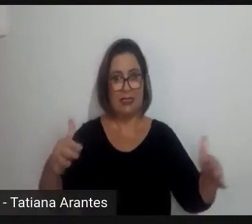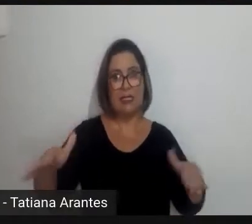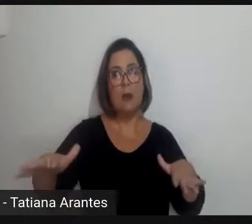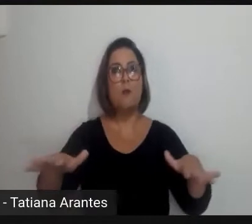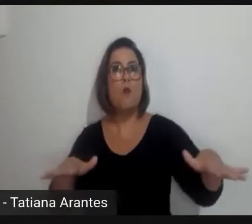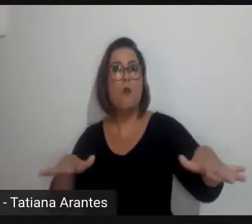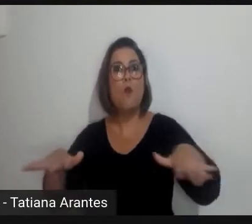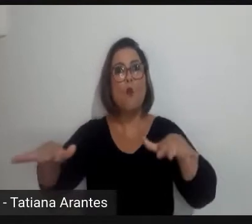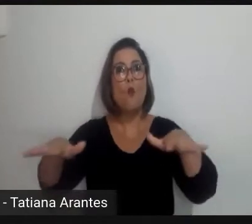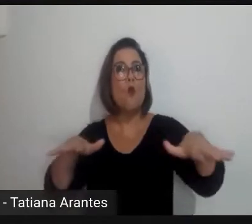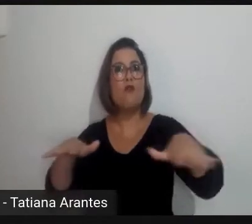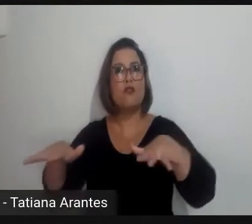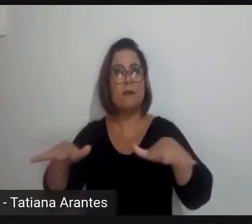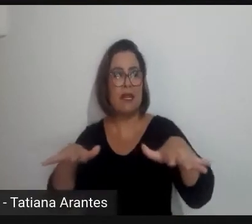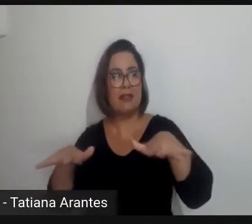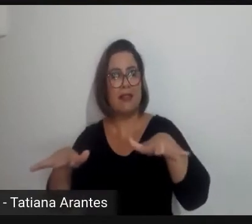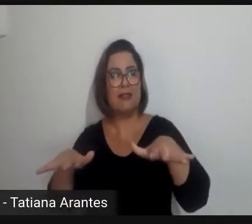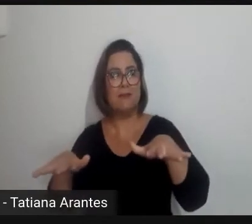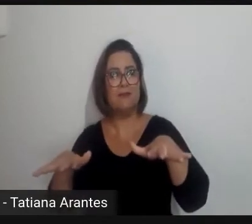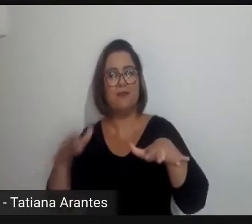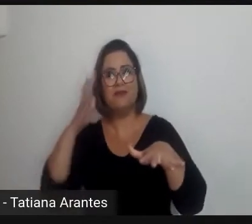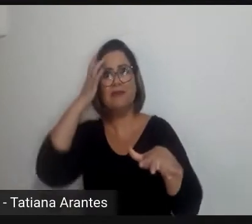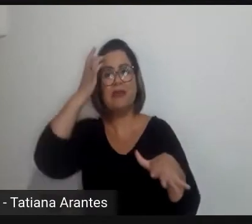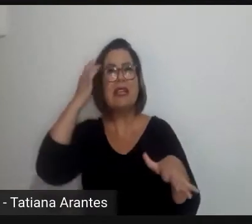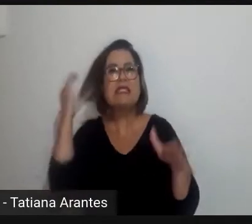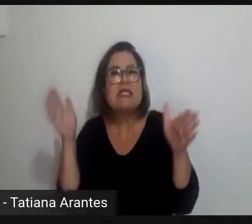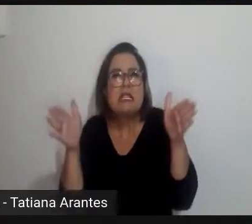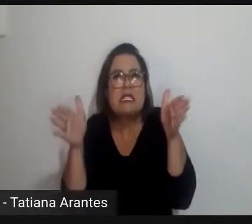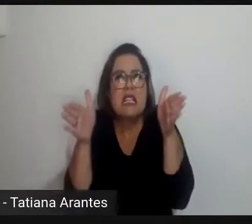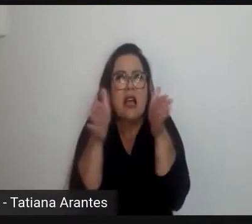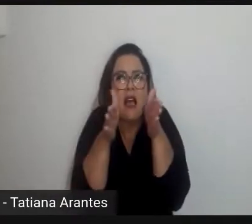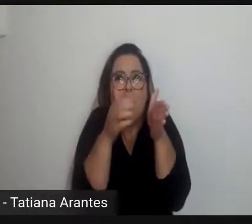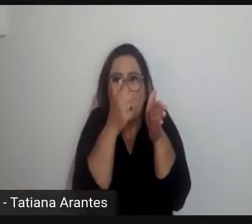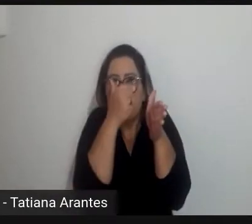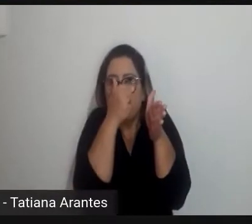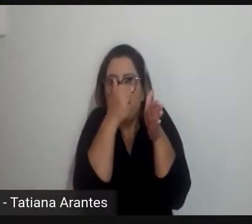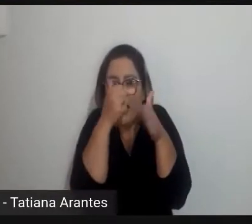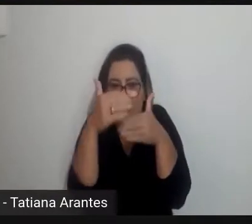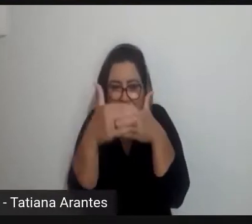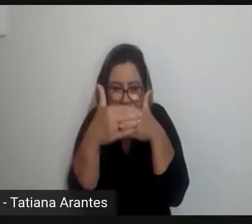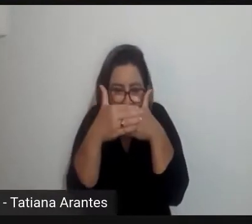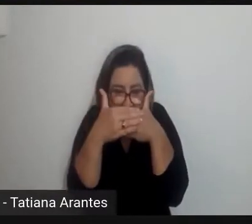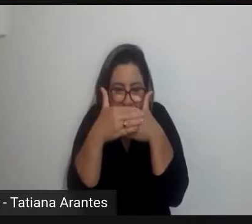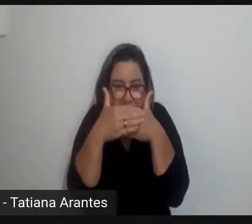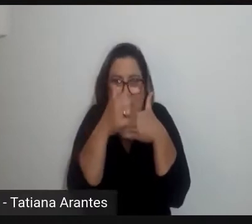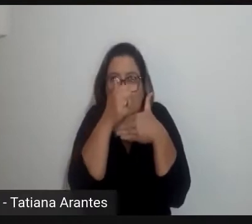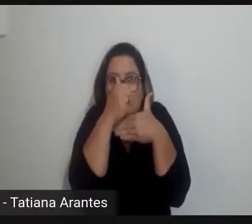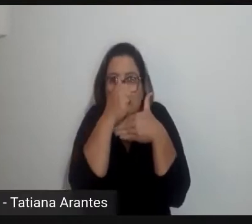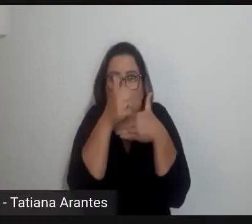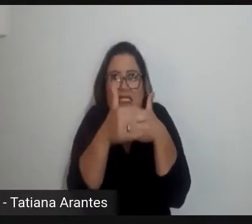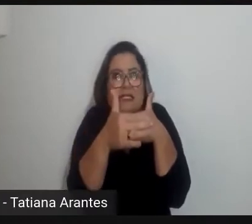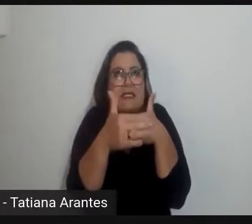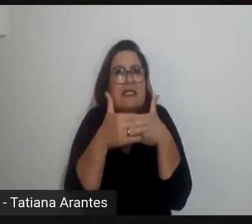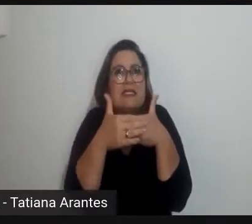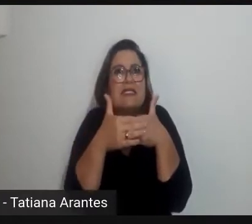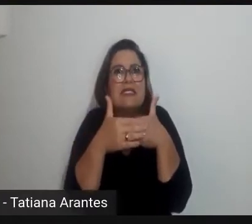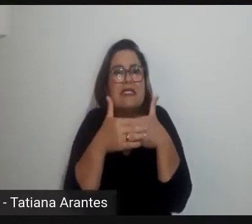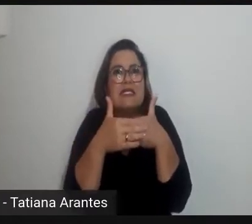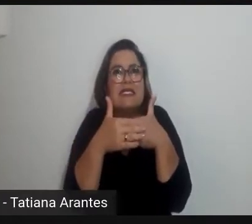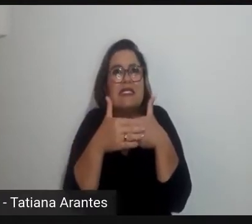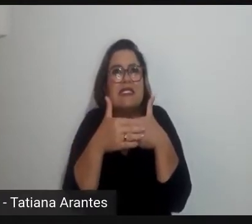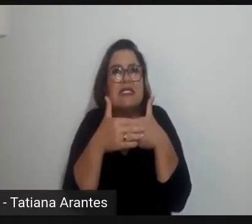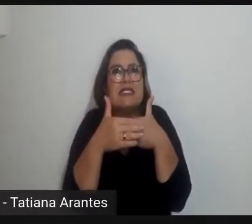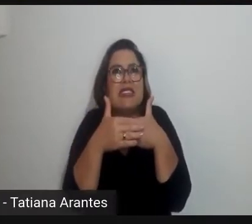das pernas. Se minha mesa é bem rasa, digamos assim, minha perna embaixo, eu não